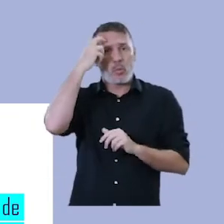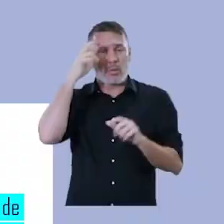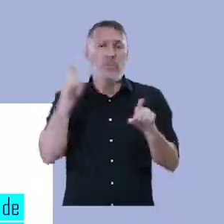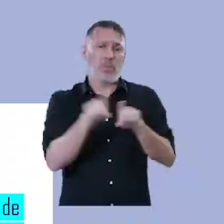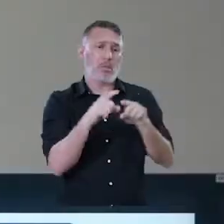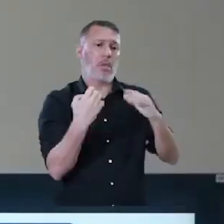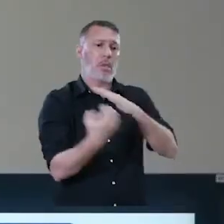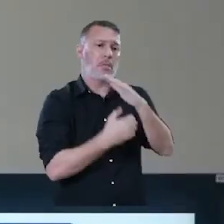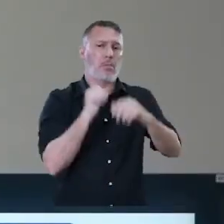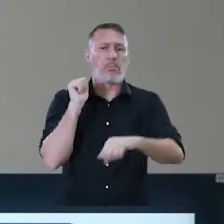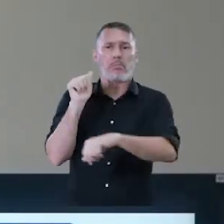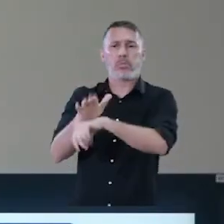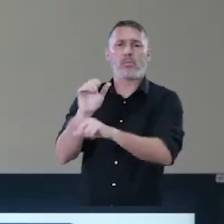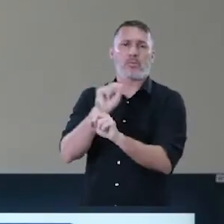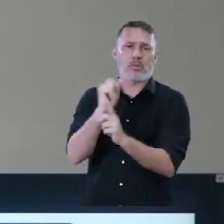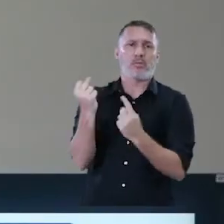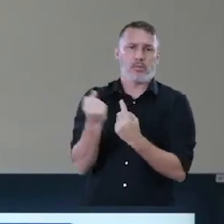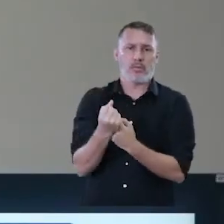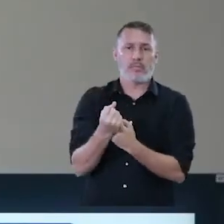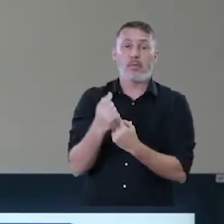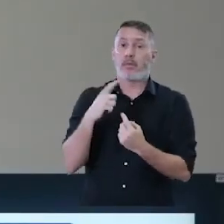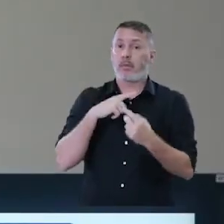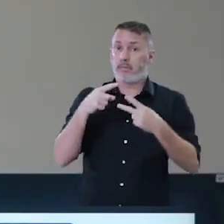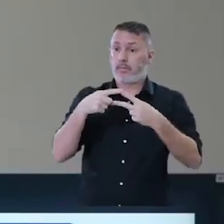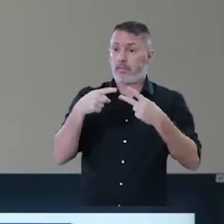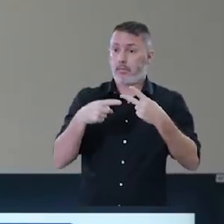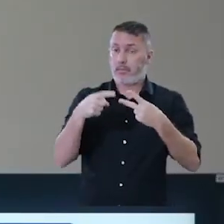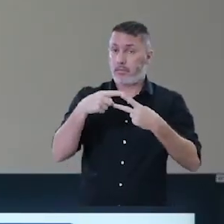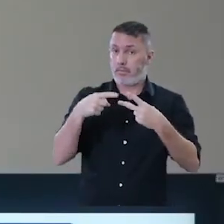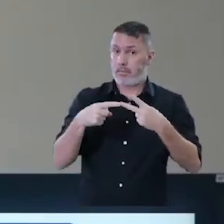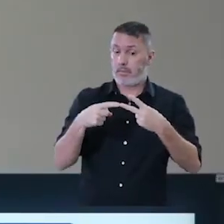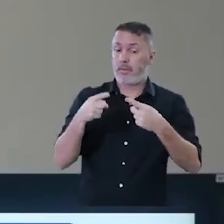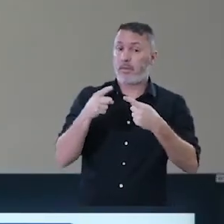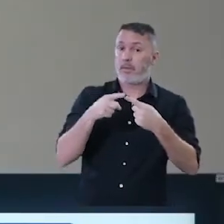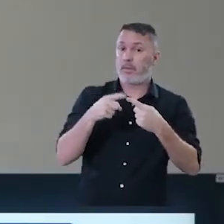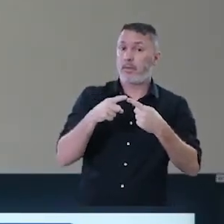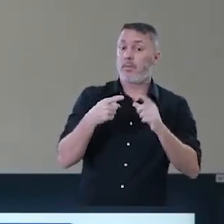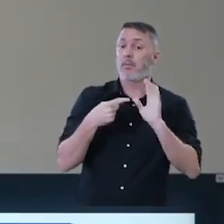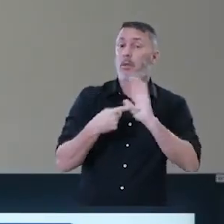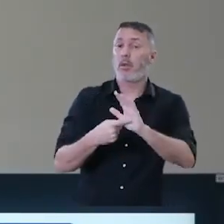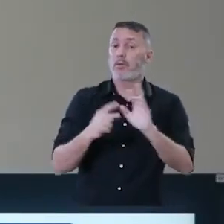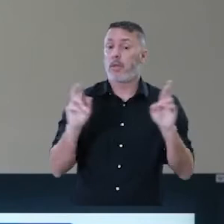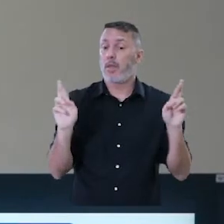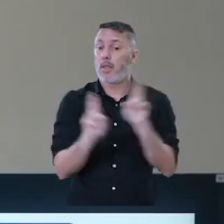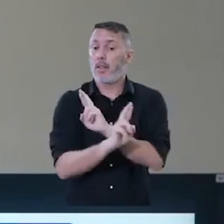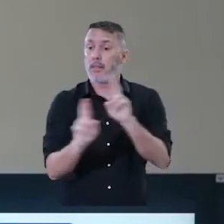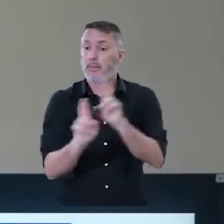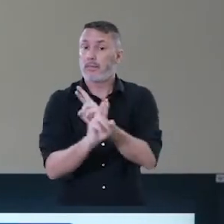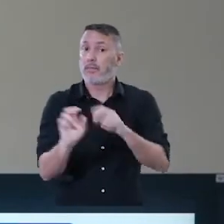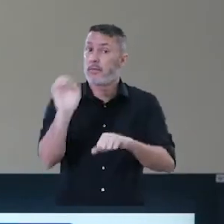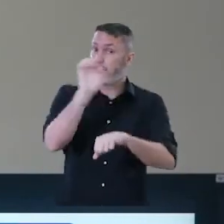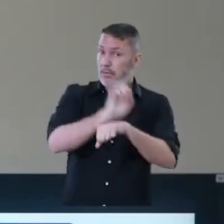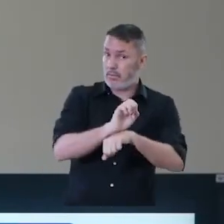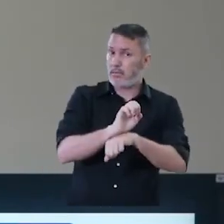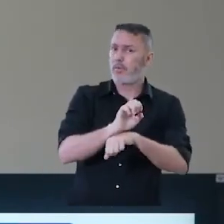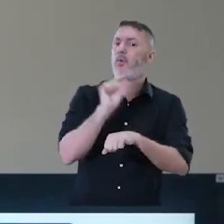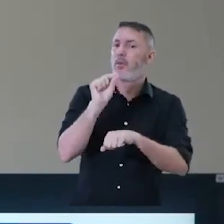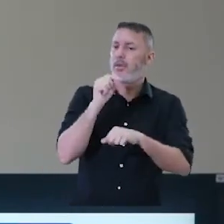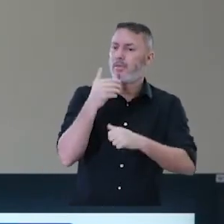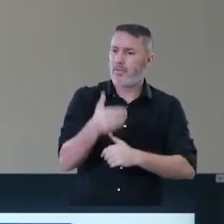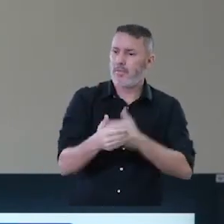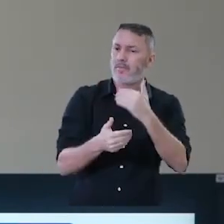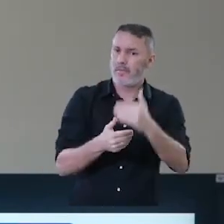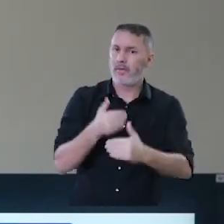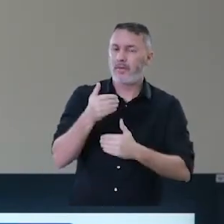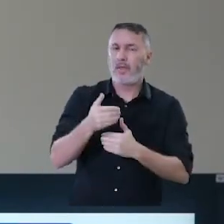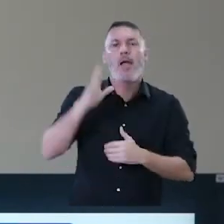das empresas. Então ele apresenta dois aspectos. Primeiro, ele apresenta a relação do Estado, ele vai